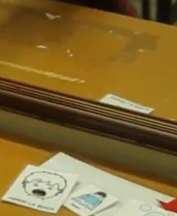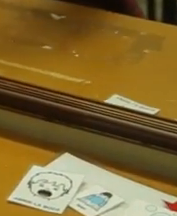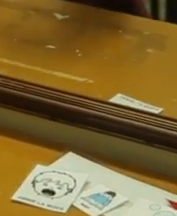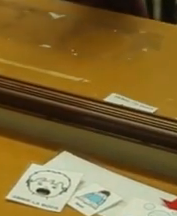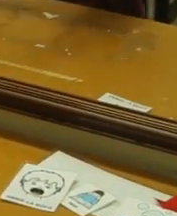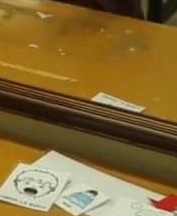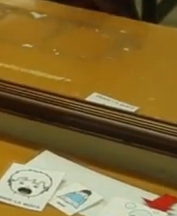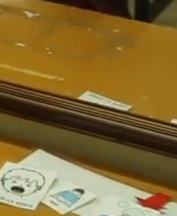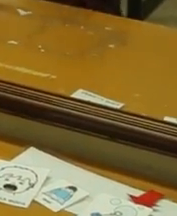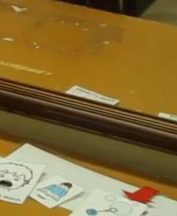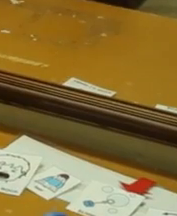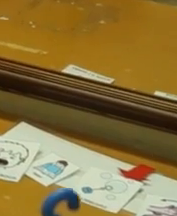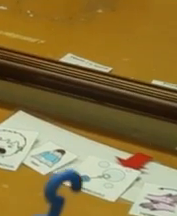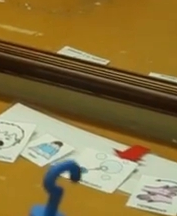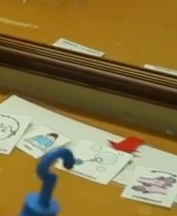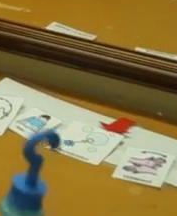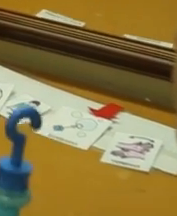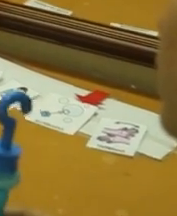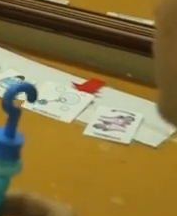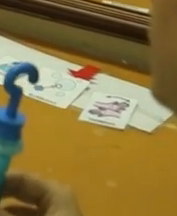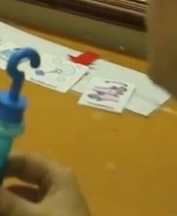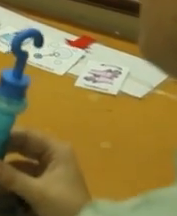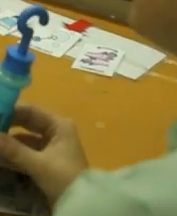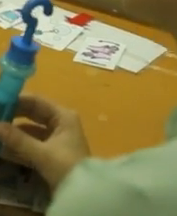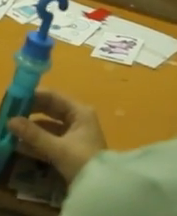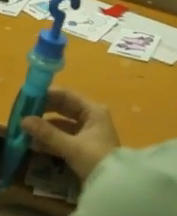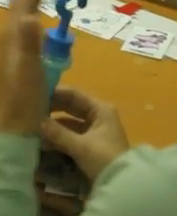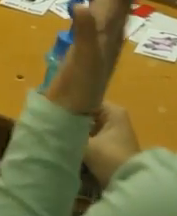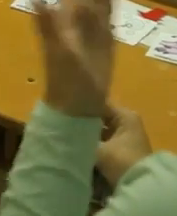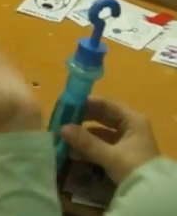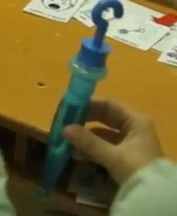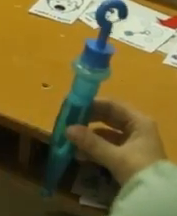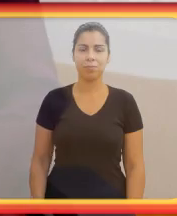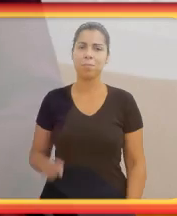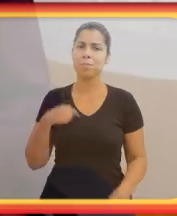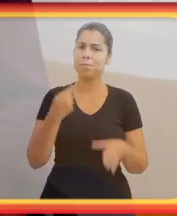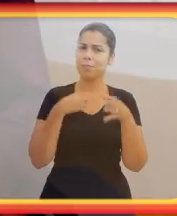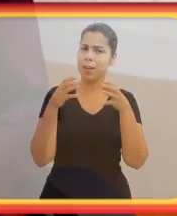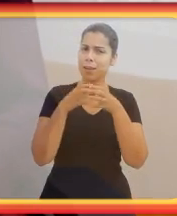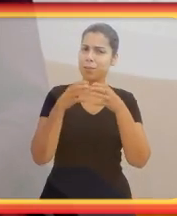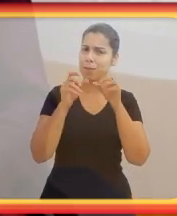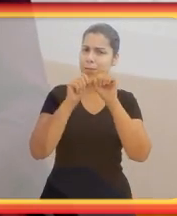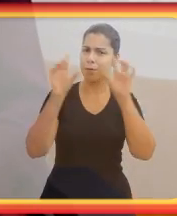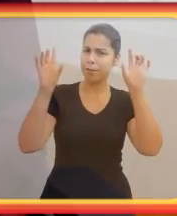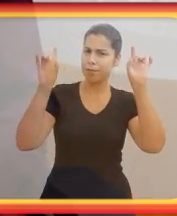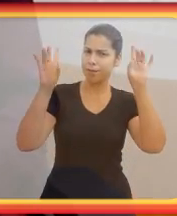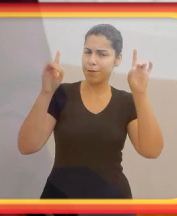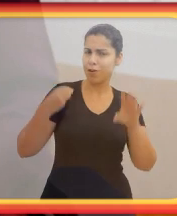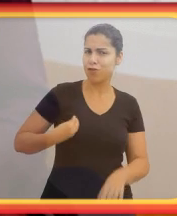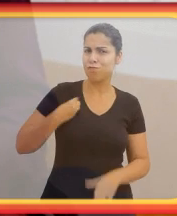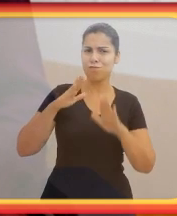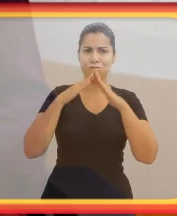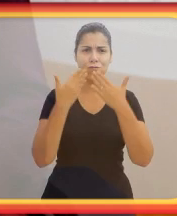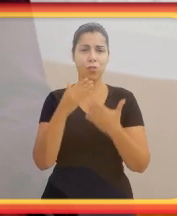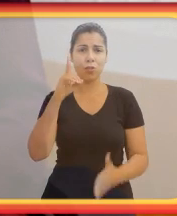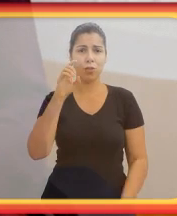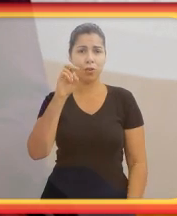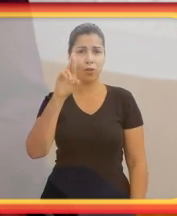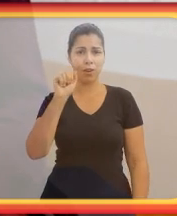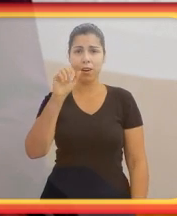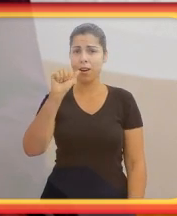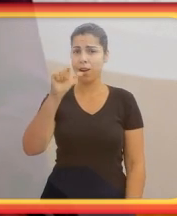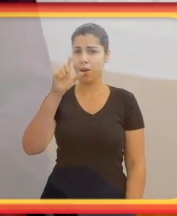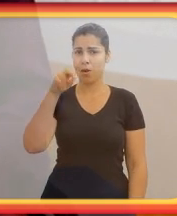tenta pegar as bolinhas. A menina manda beijo e a Emma retribui. A equipe do programa especial esteve na escola